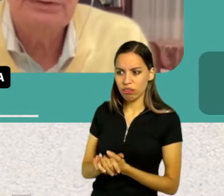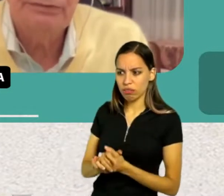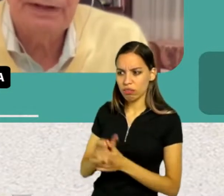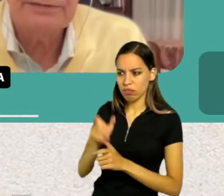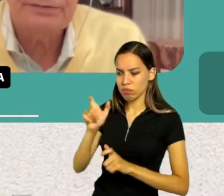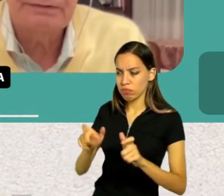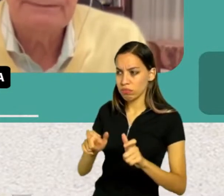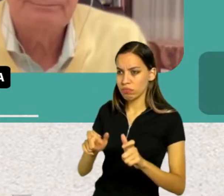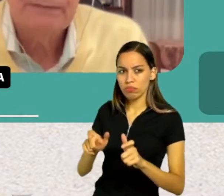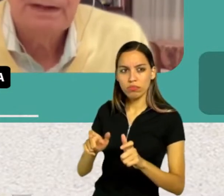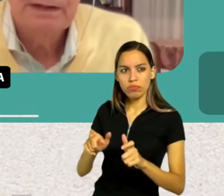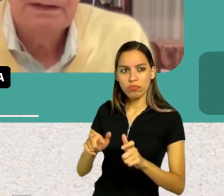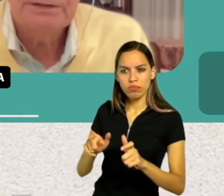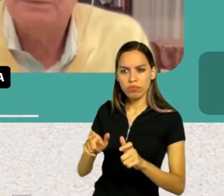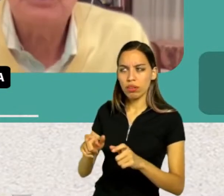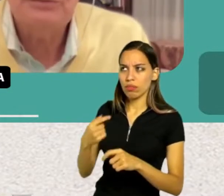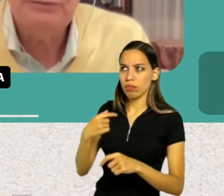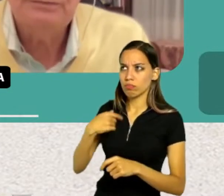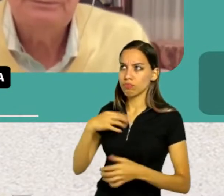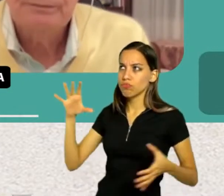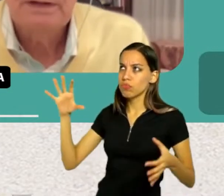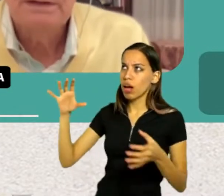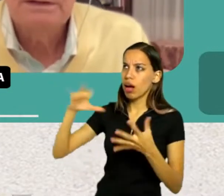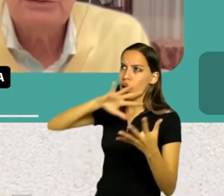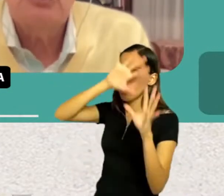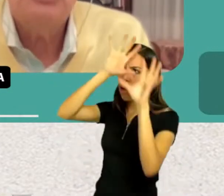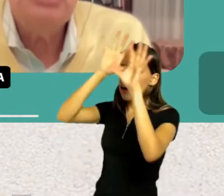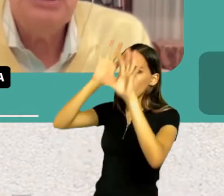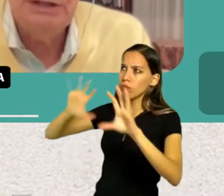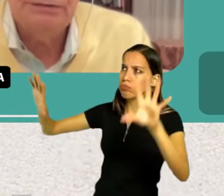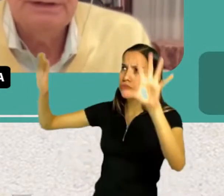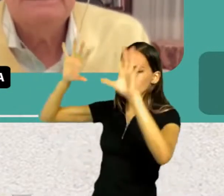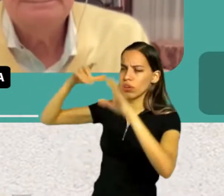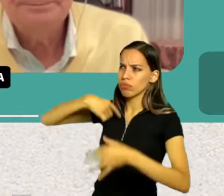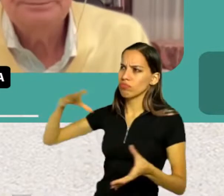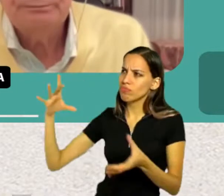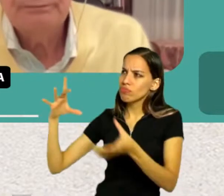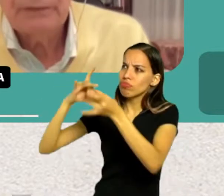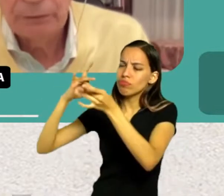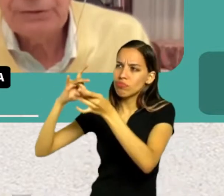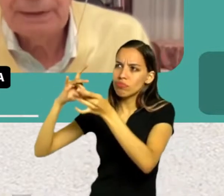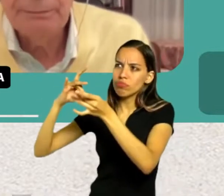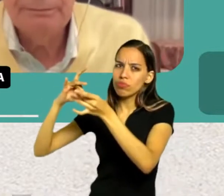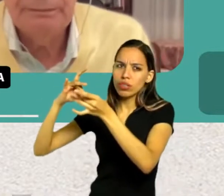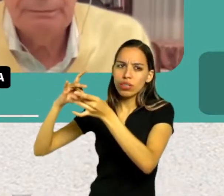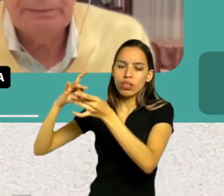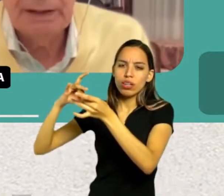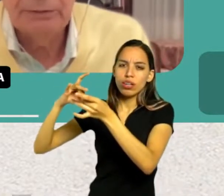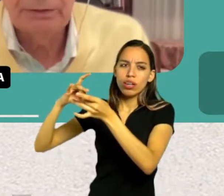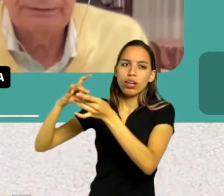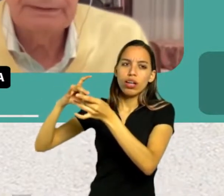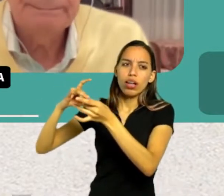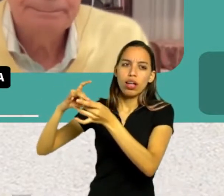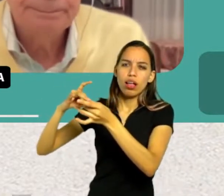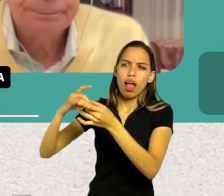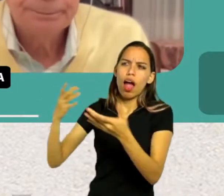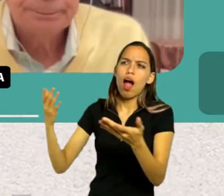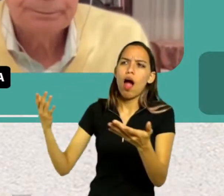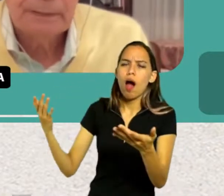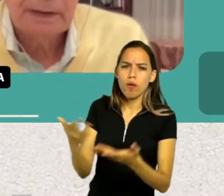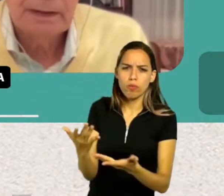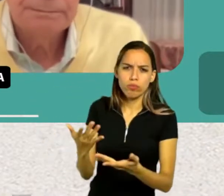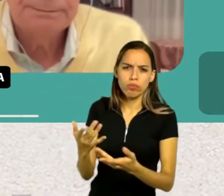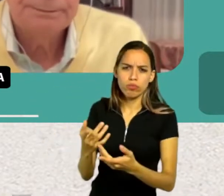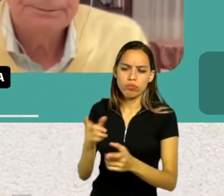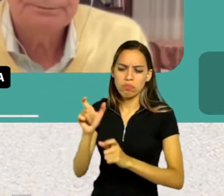o universo, né? As pessoas Hoje em dia, escondiam, né? Hoje está bem melhor, né?